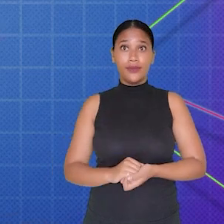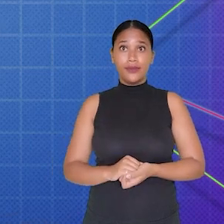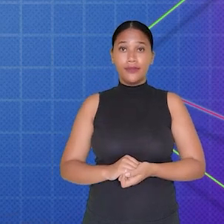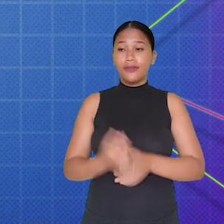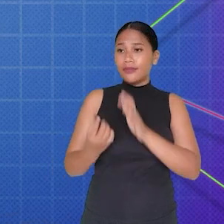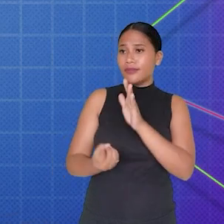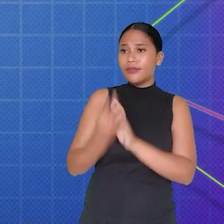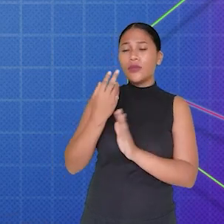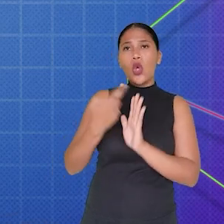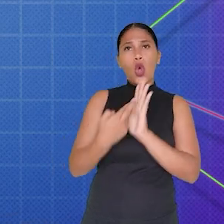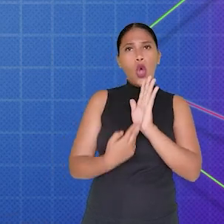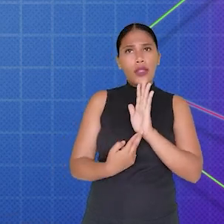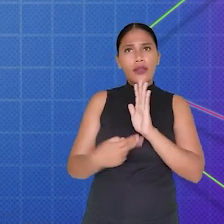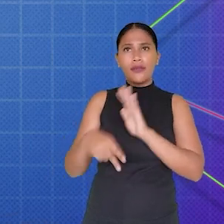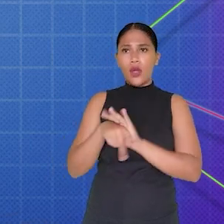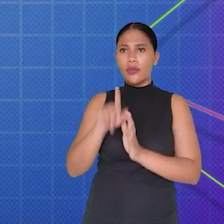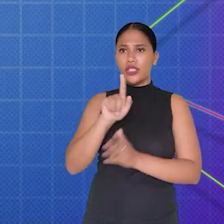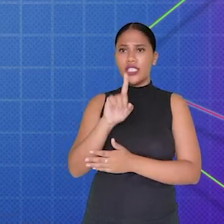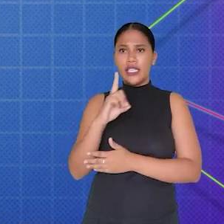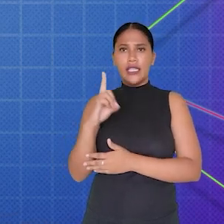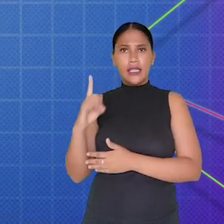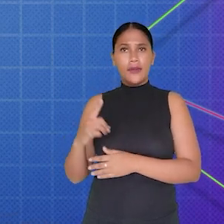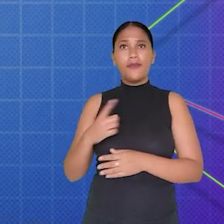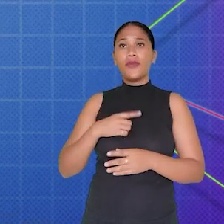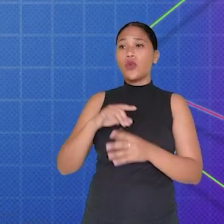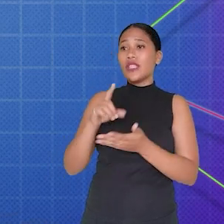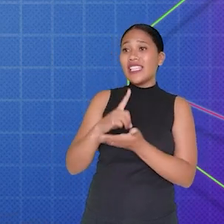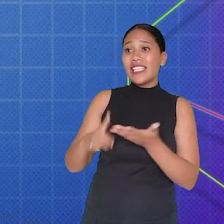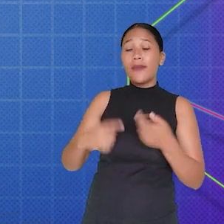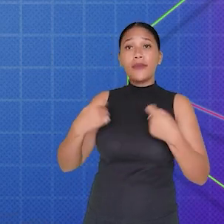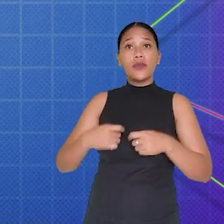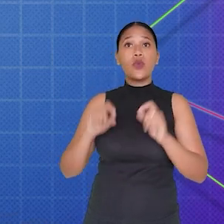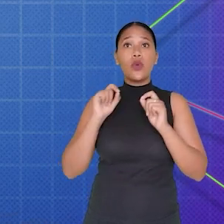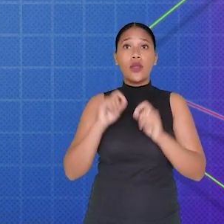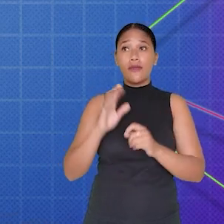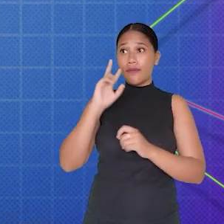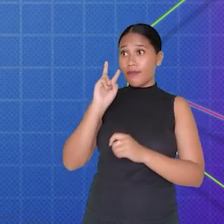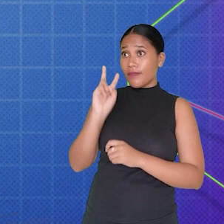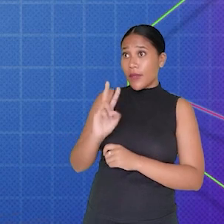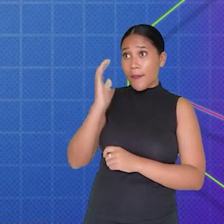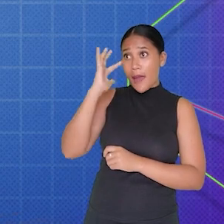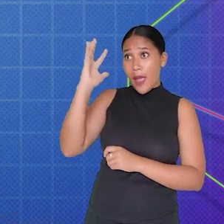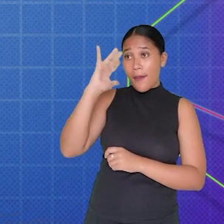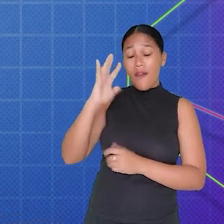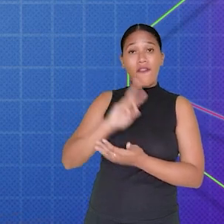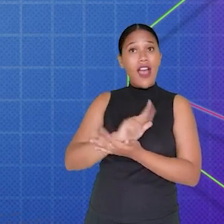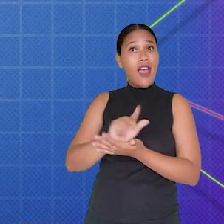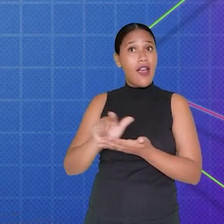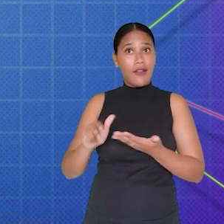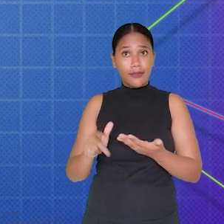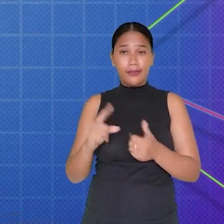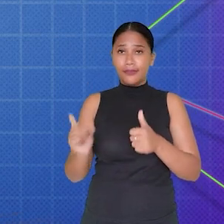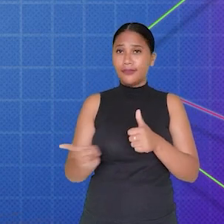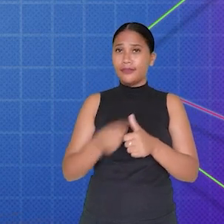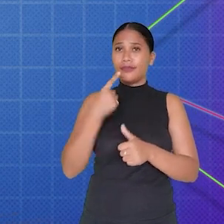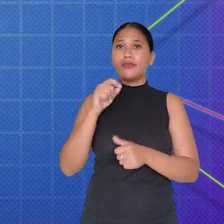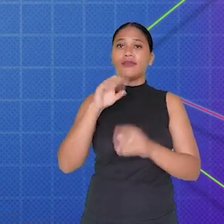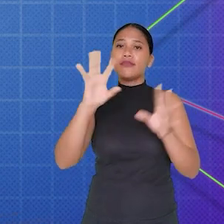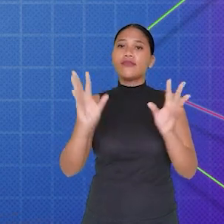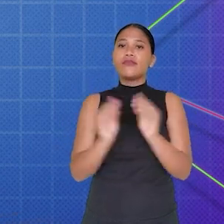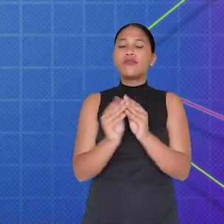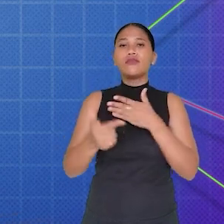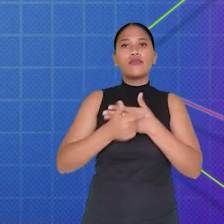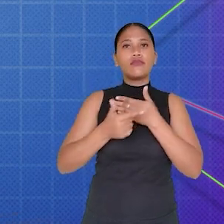eventos importantes. Para criar um roteiro de jogo em um GDD, o design de jogos deve levar em consideração vários aspectos.